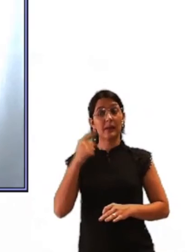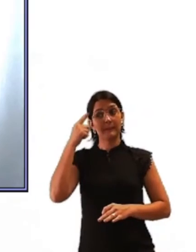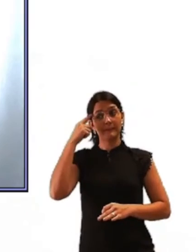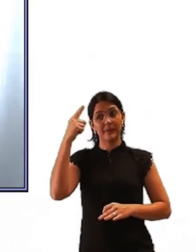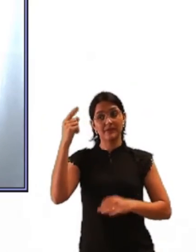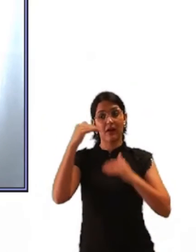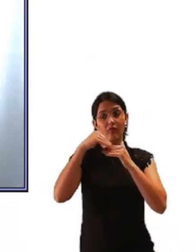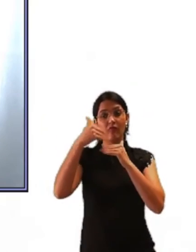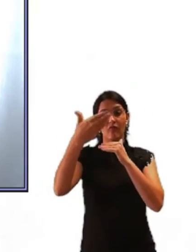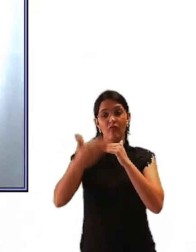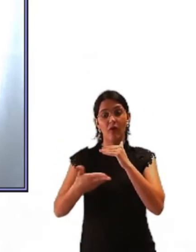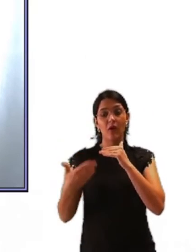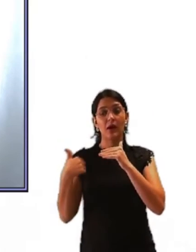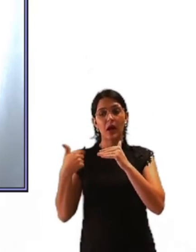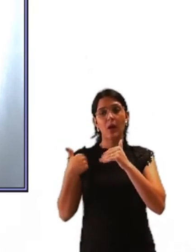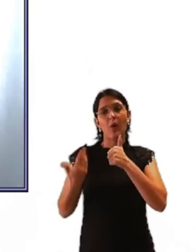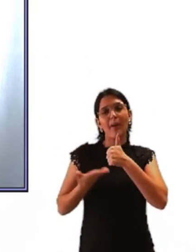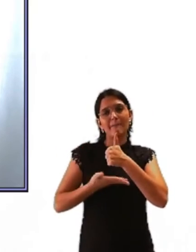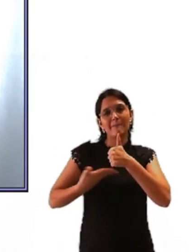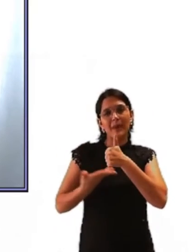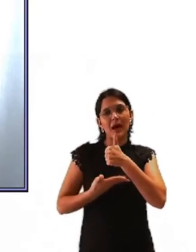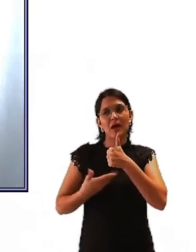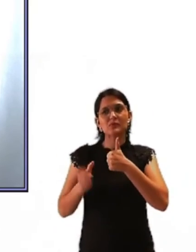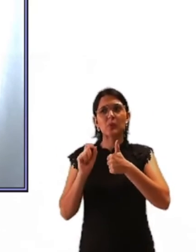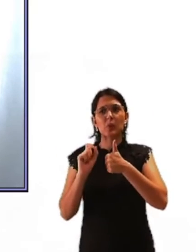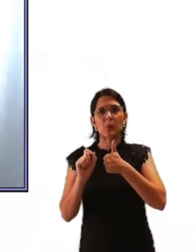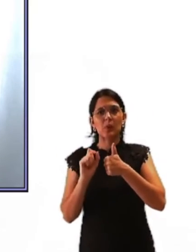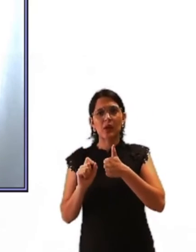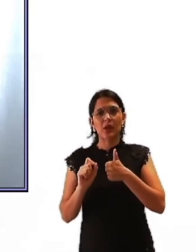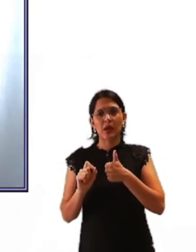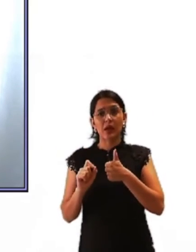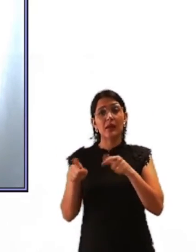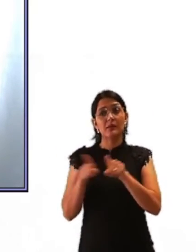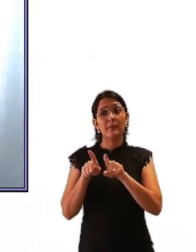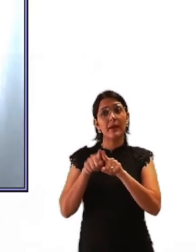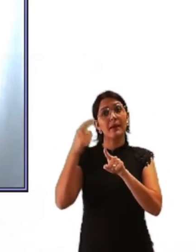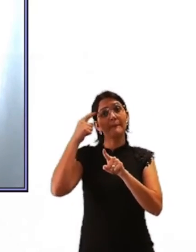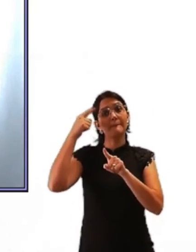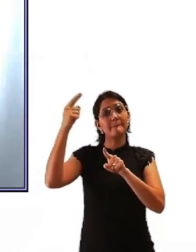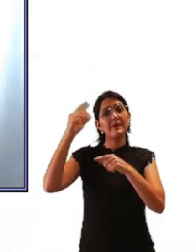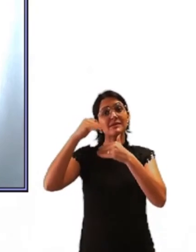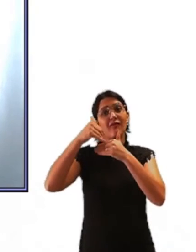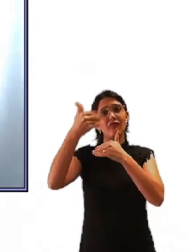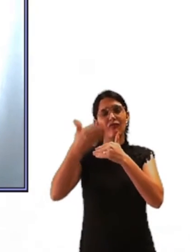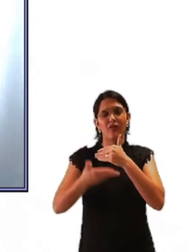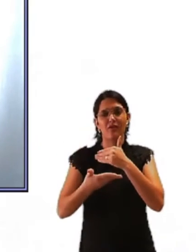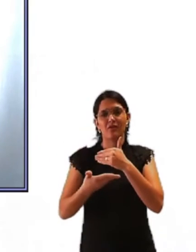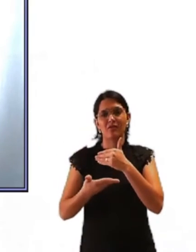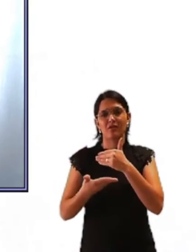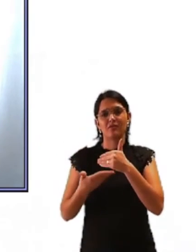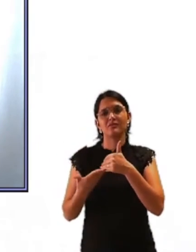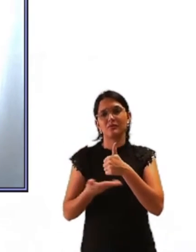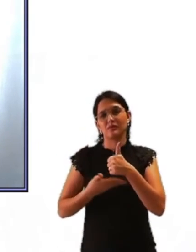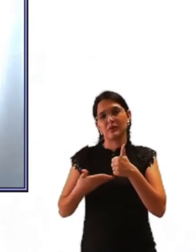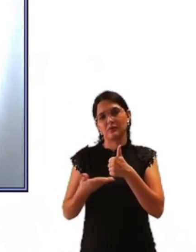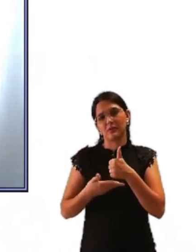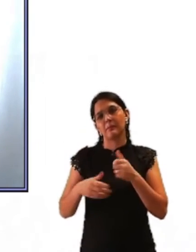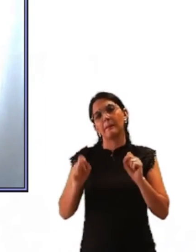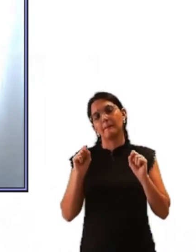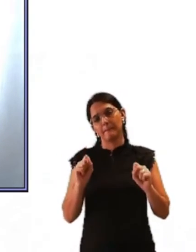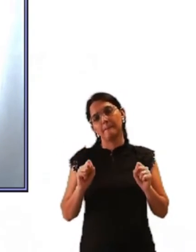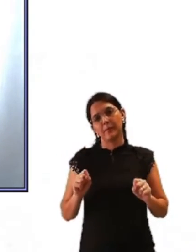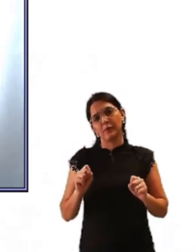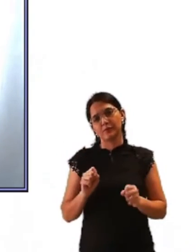a fundamentação ali, mas o que está por detrás da fundamentação pode